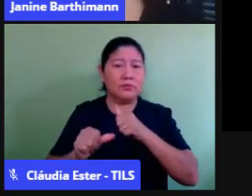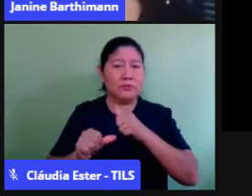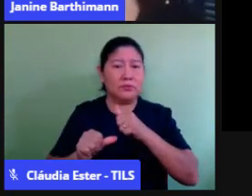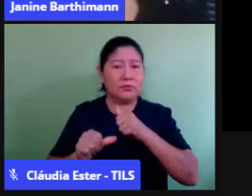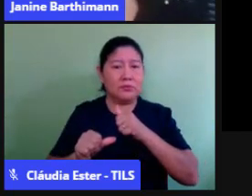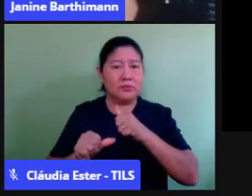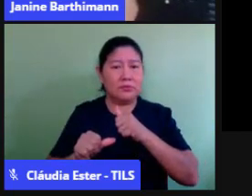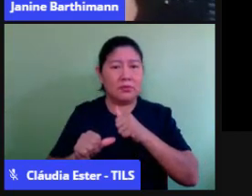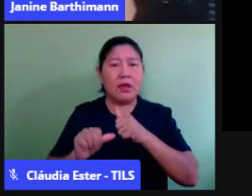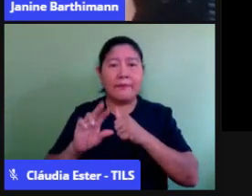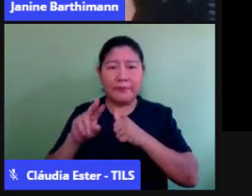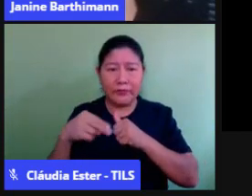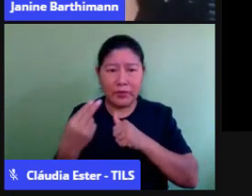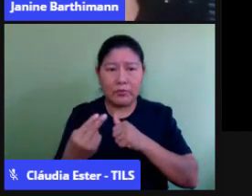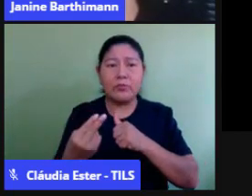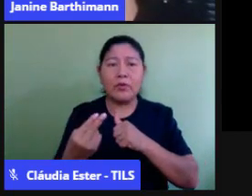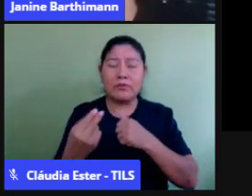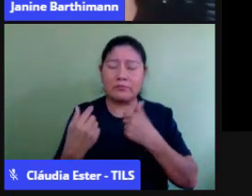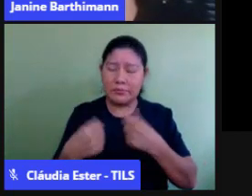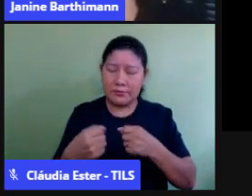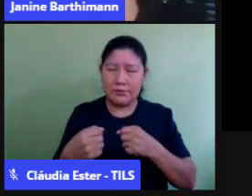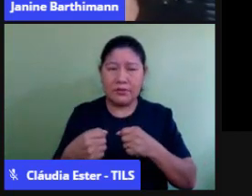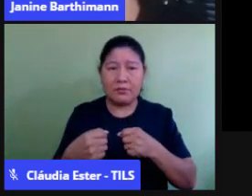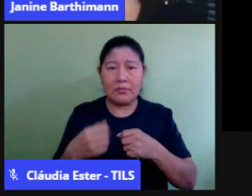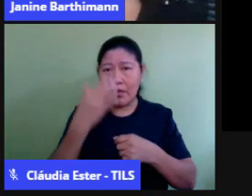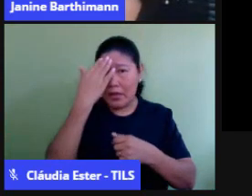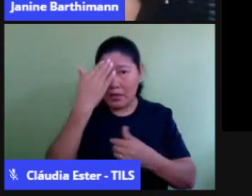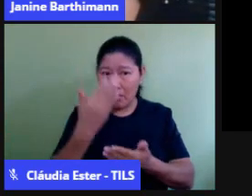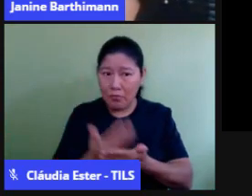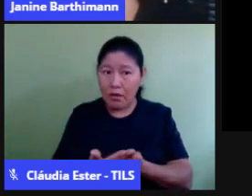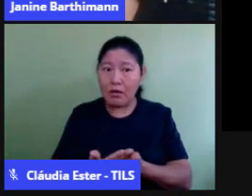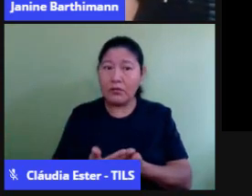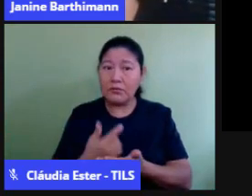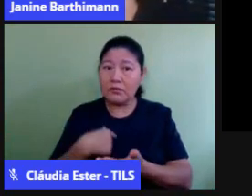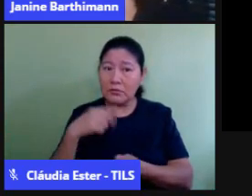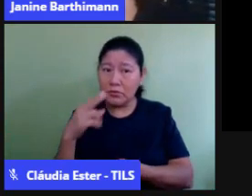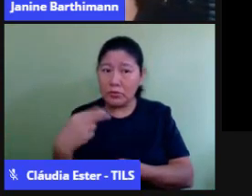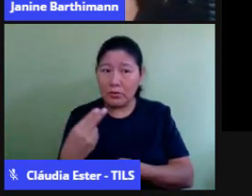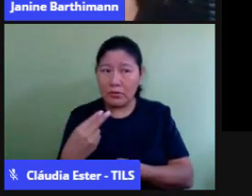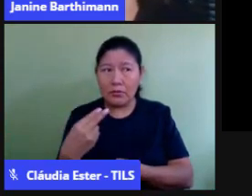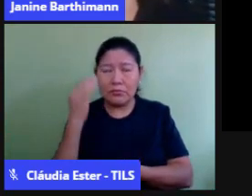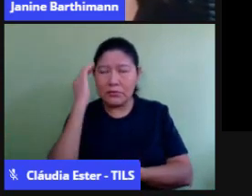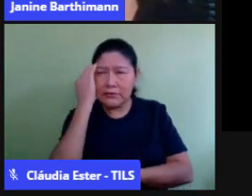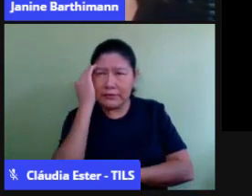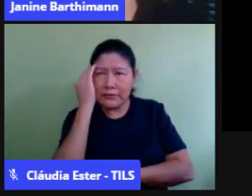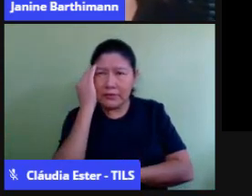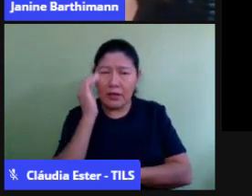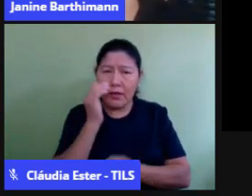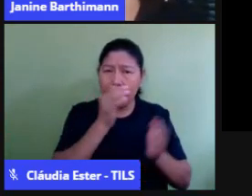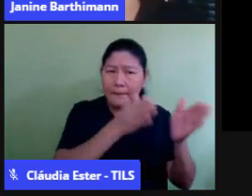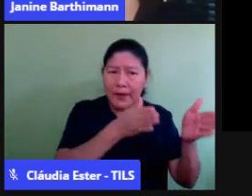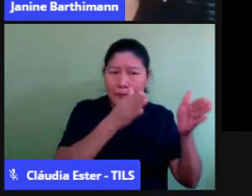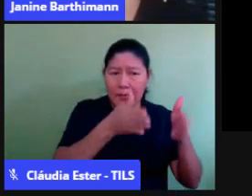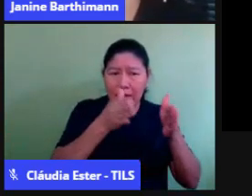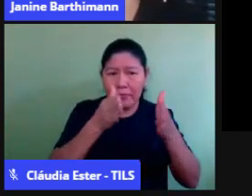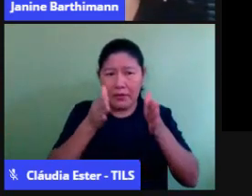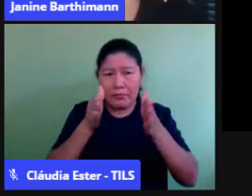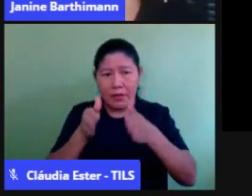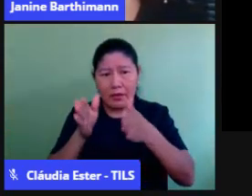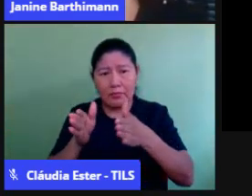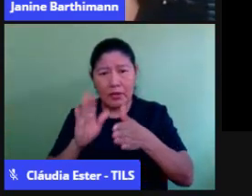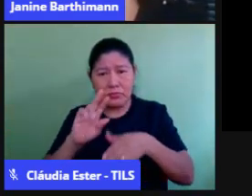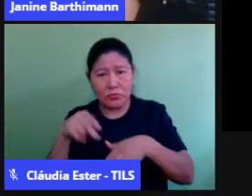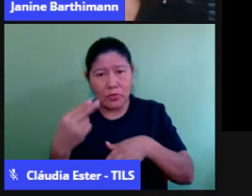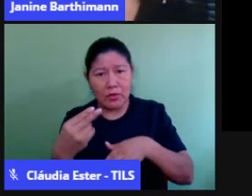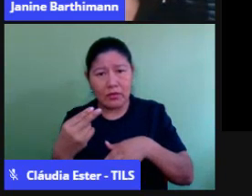conjuntura. Eu acredito que quando a gente passa a entender a conjuntura como um todo, isso nos traz um entendimento